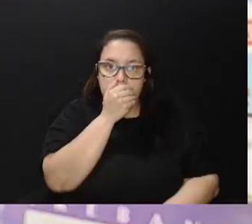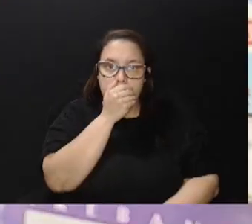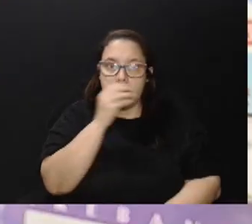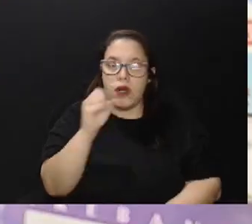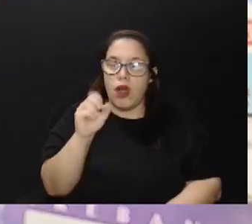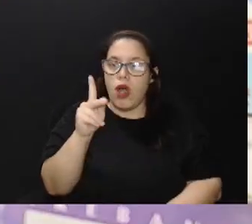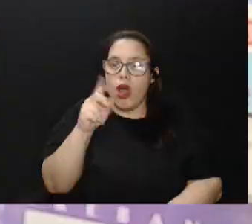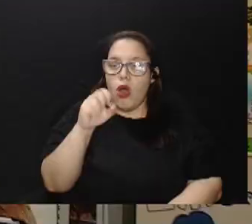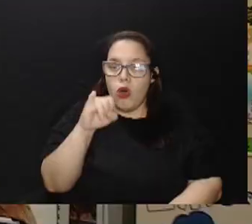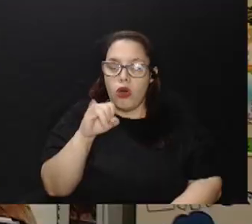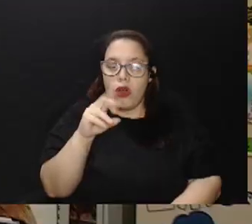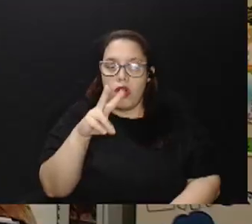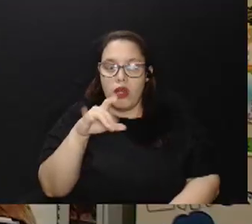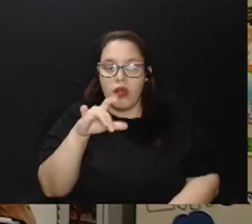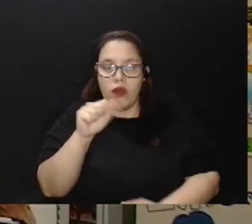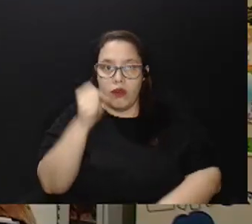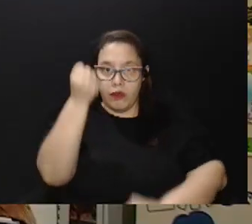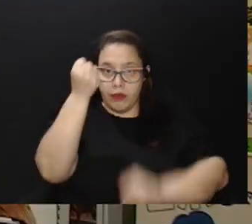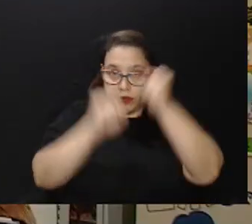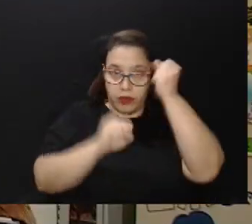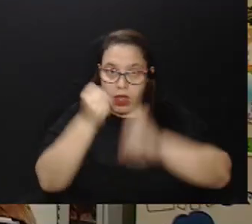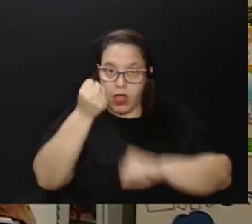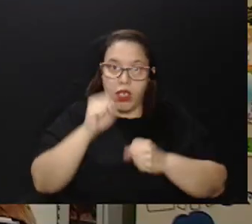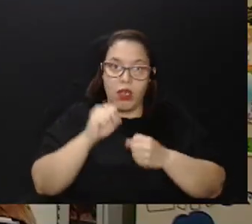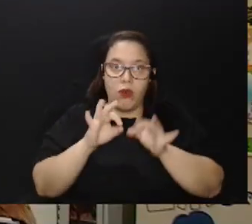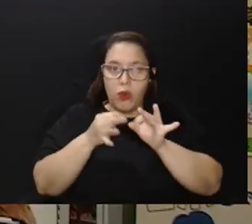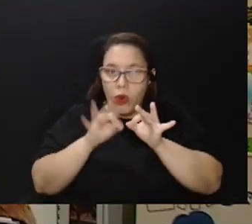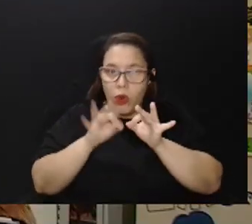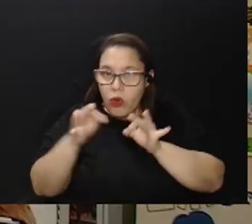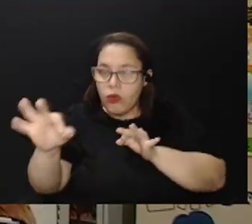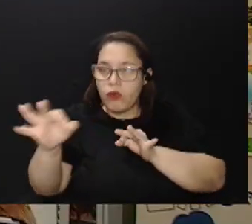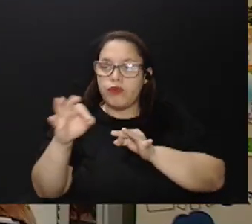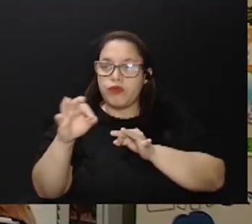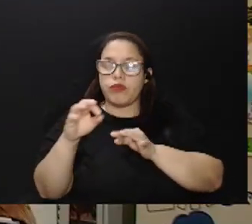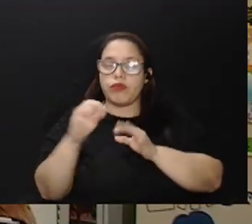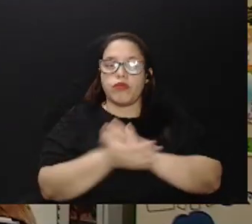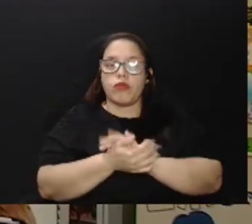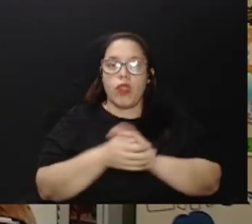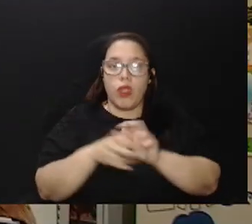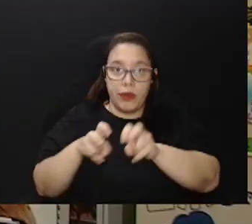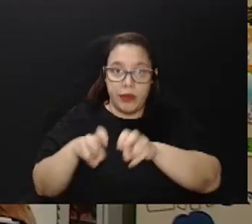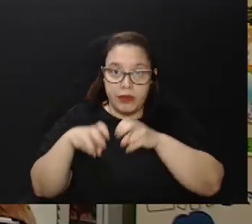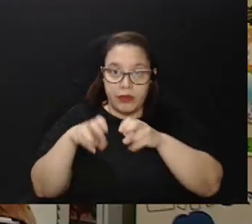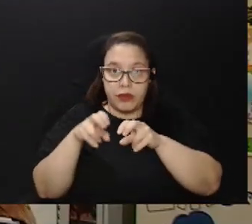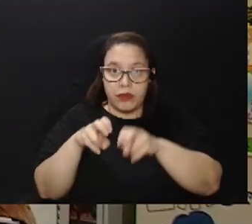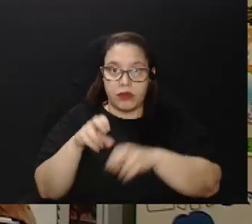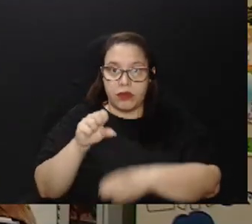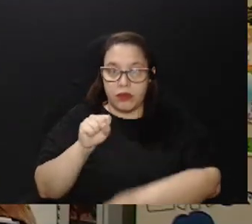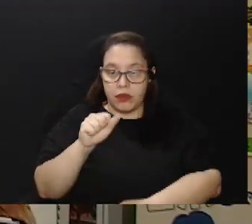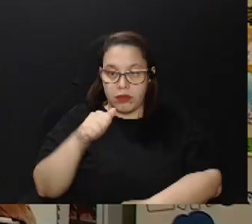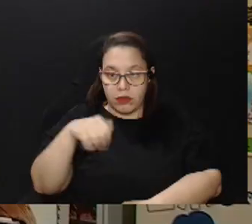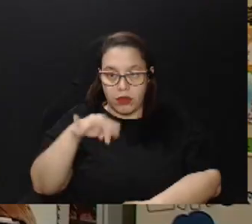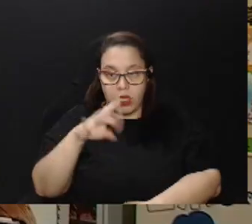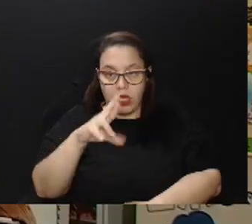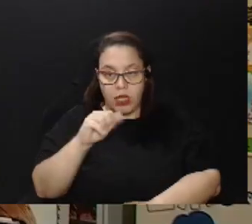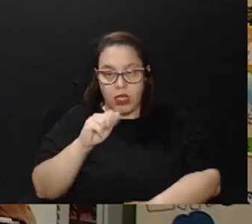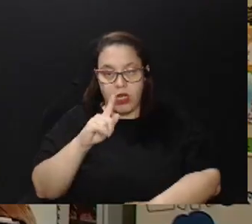Naquele tempo era muito longe, né? Era realmente um sítio. A Fazenda Santa Genebra, tudo lá perto,